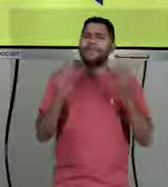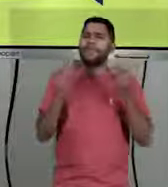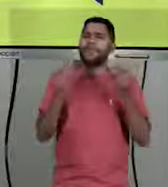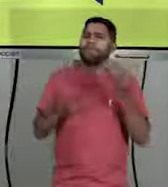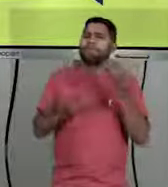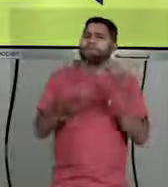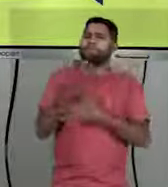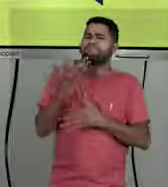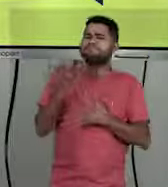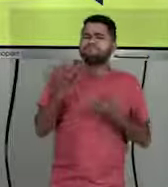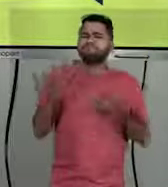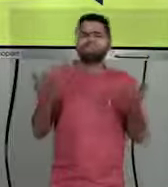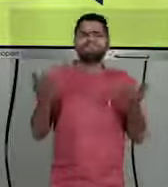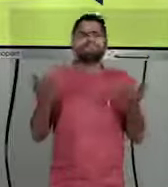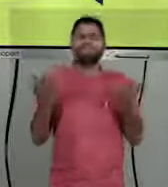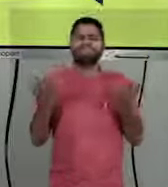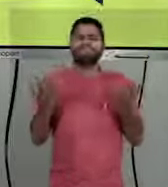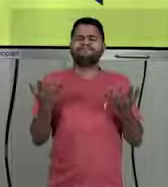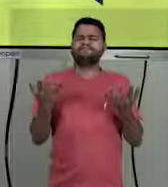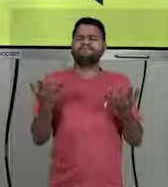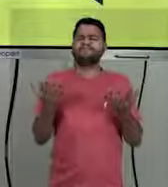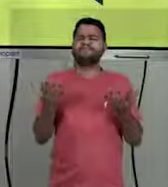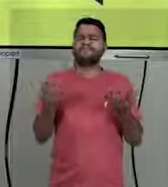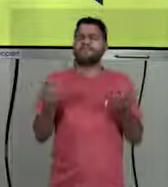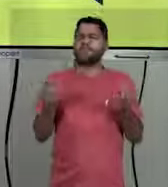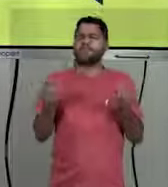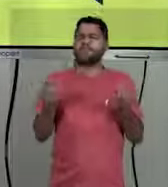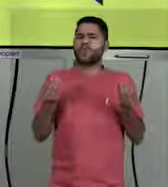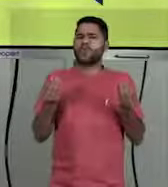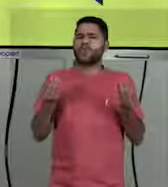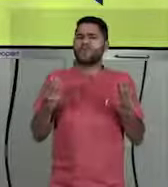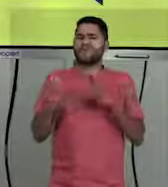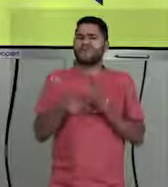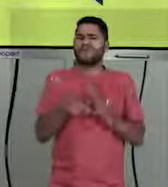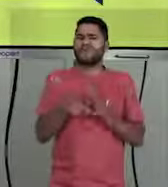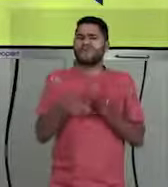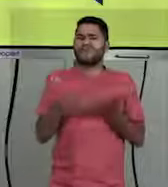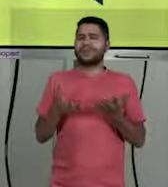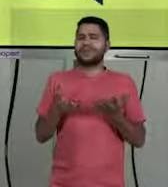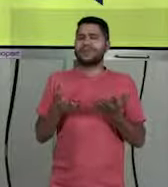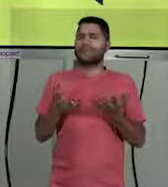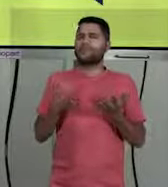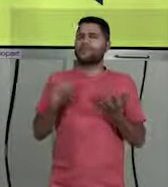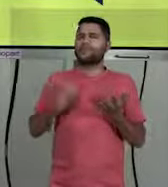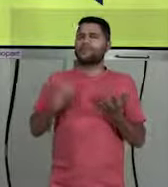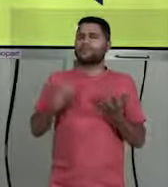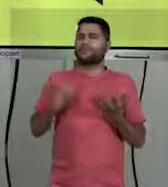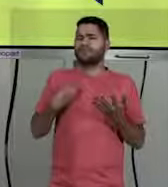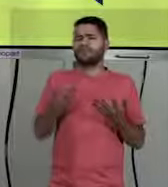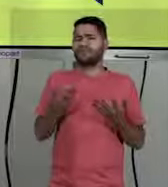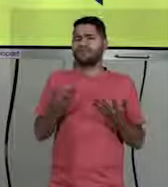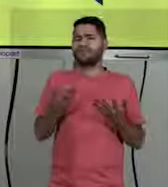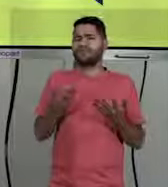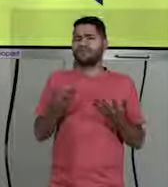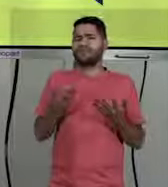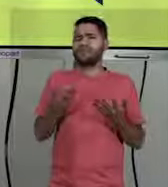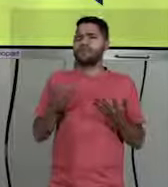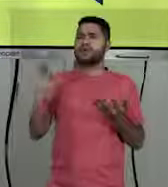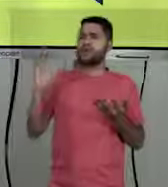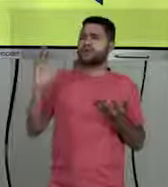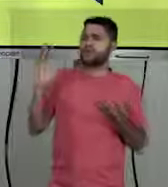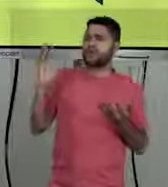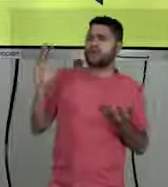formada? Né? Como que uma corrente ela funciona? Como que ela ocorre